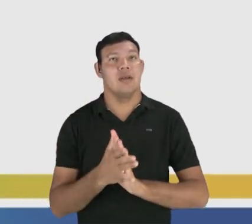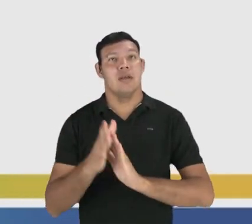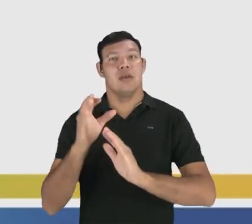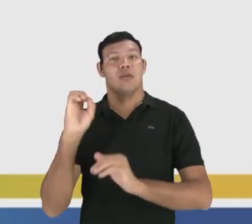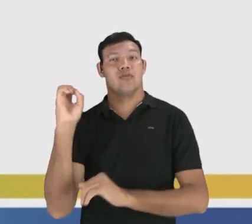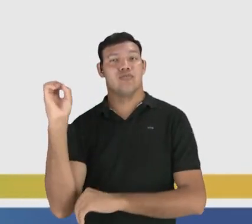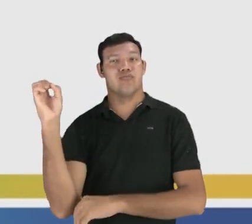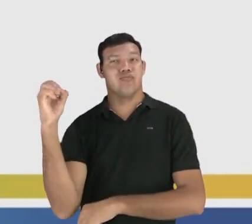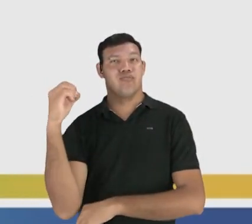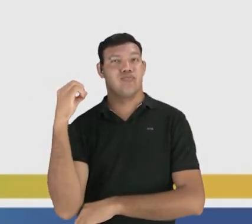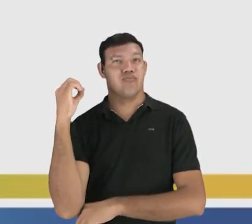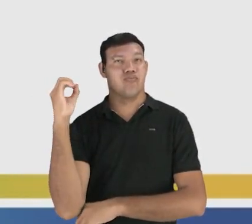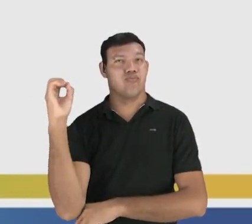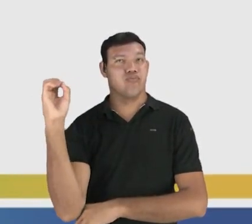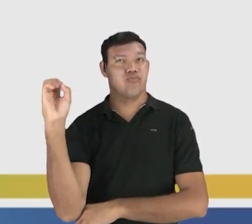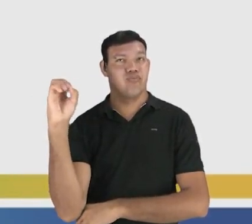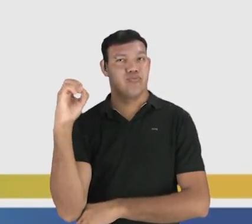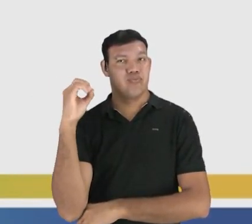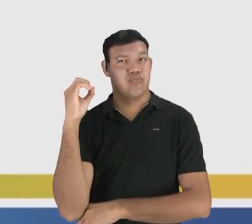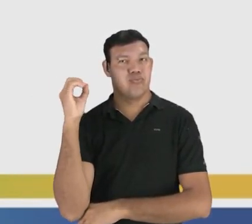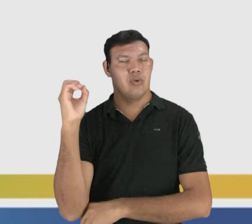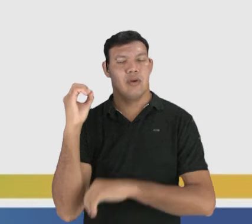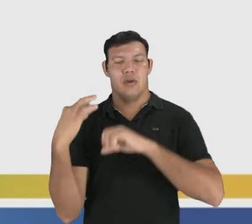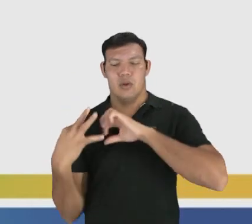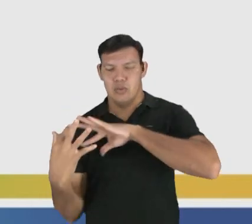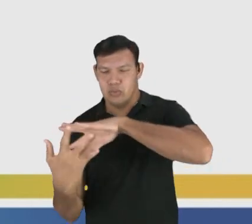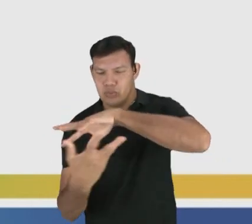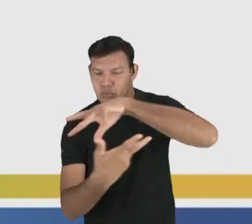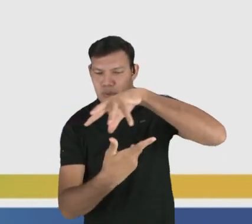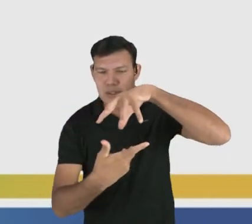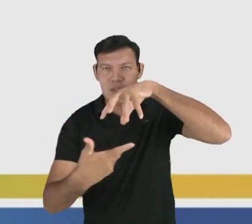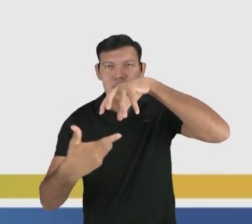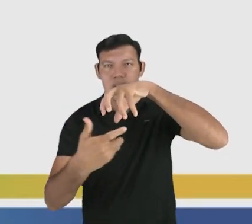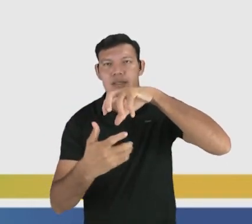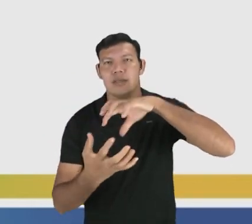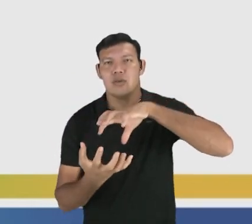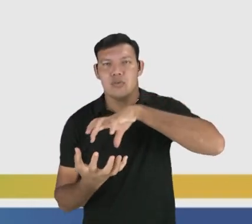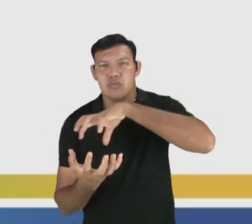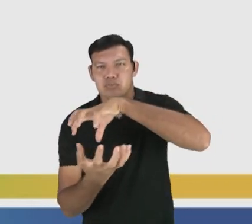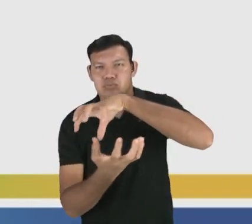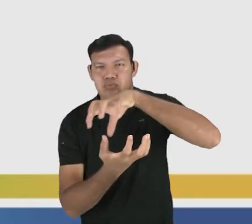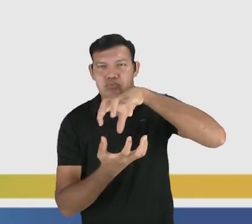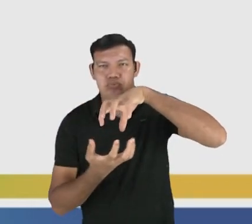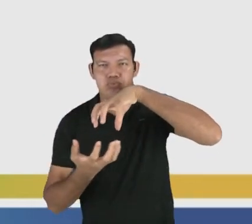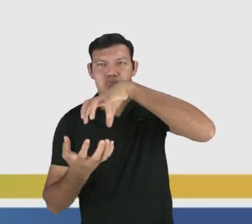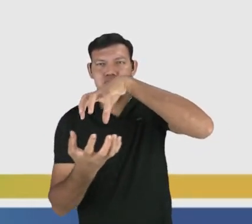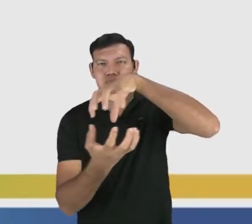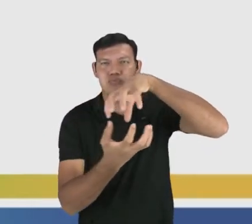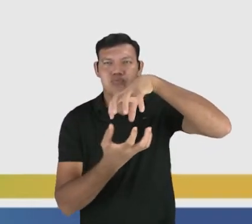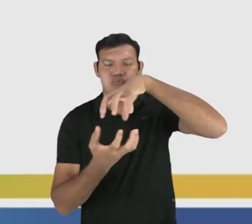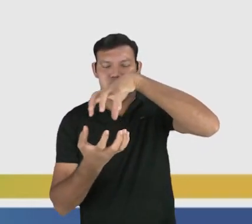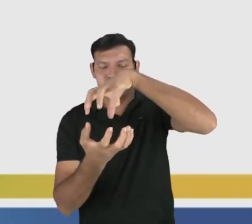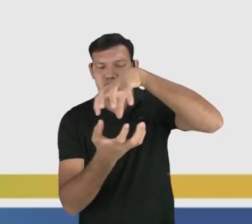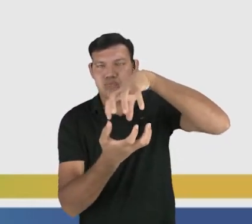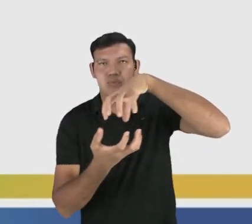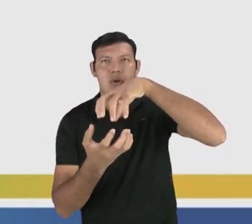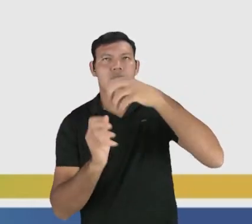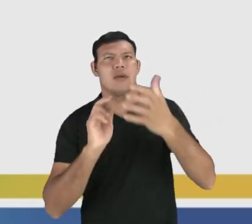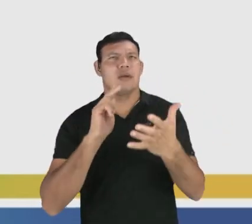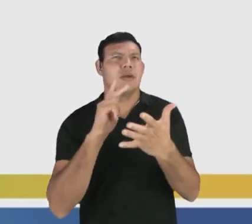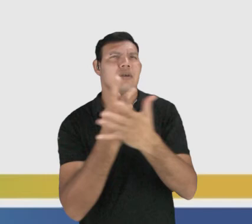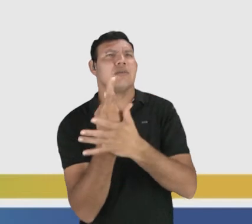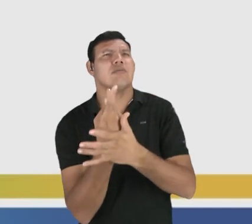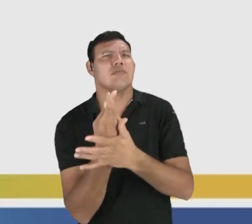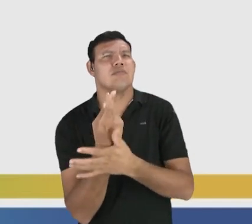de rotação, ou seja, aquele movimento realizado pela Terra em torno do seu próprio eixo, ele ocorre em